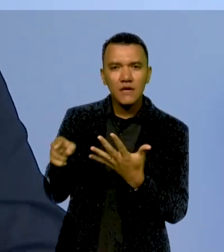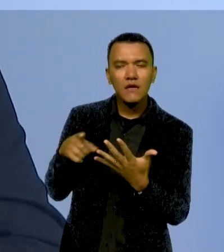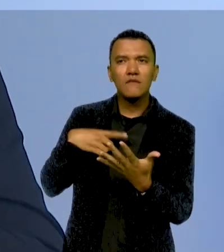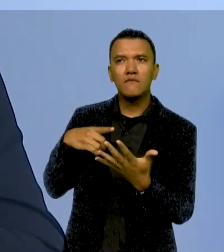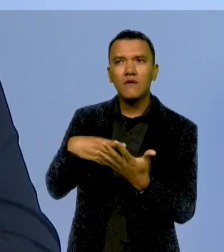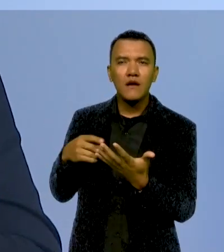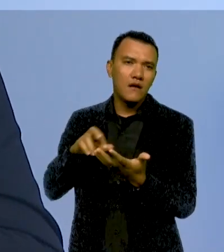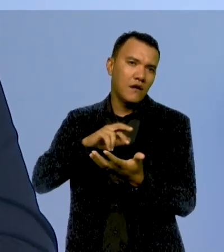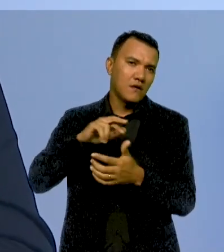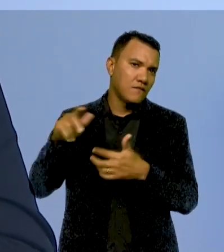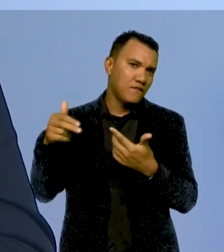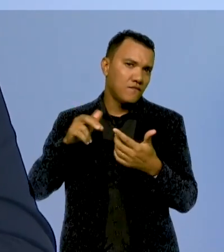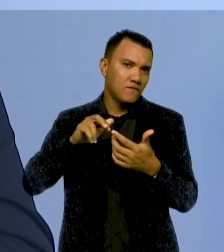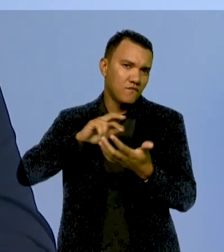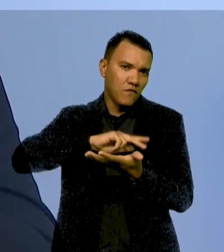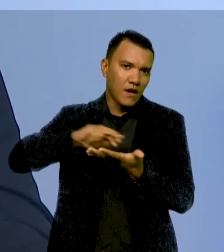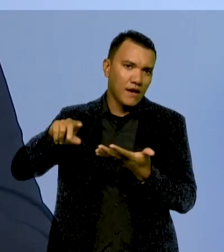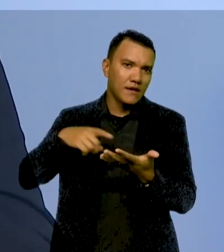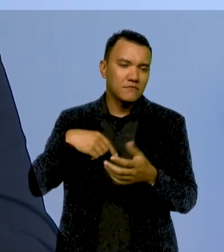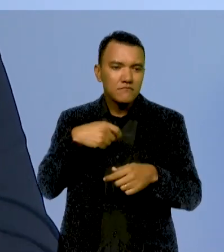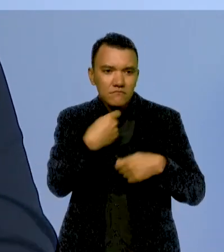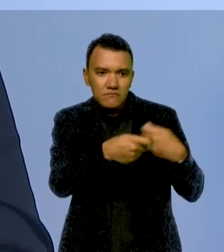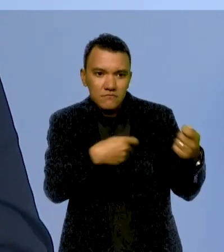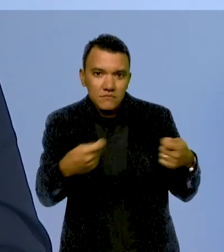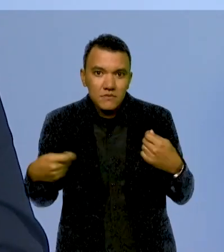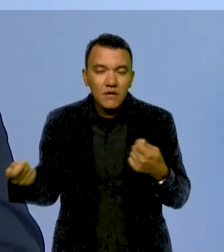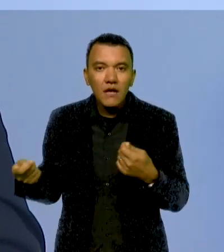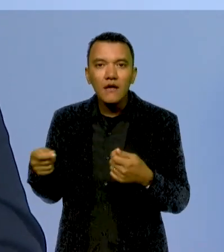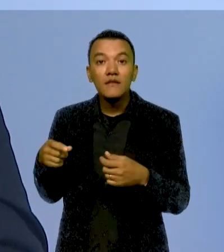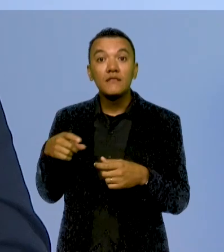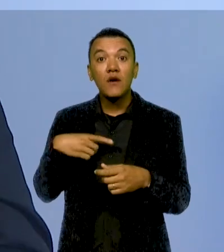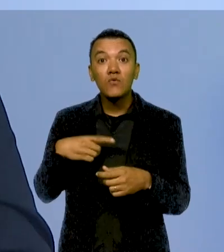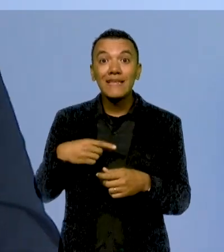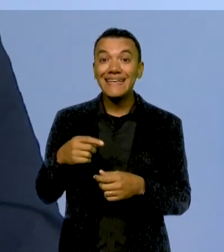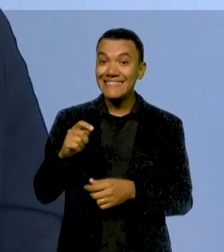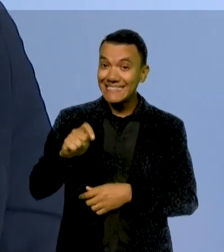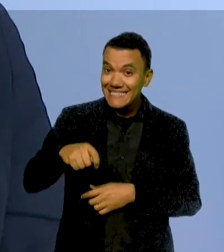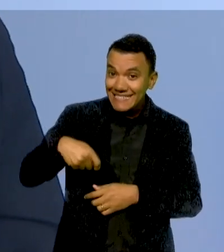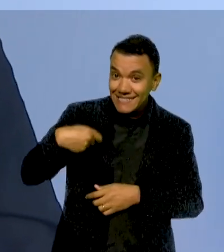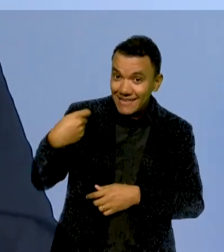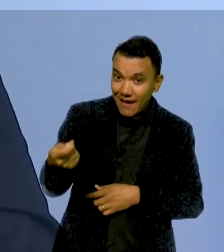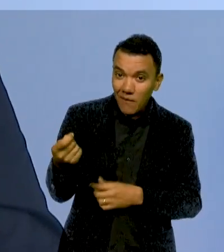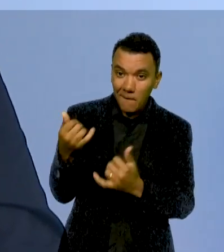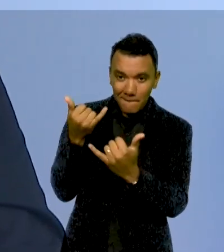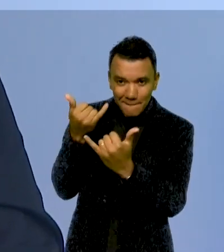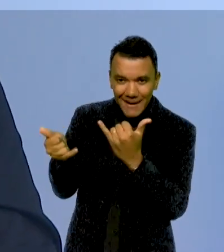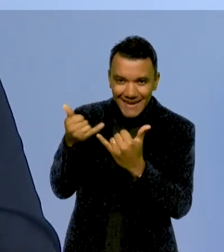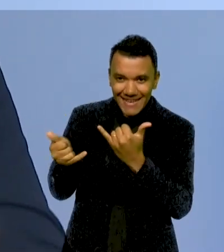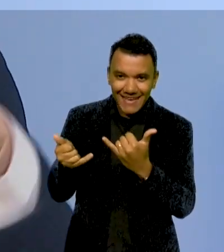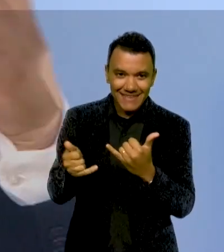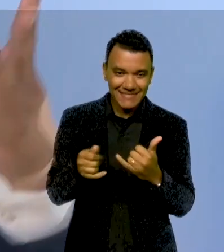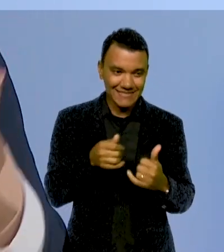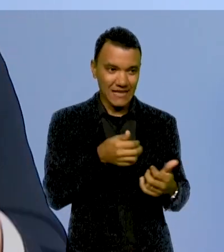circunstâncias. É muito curioso isso desse fenômeno icônico da língua de sinais, justamente